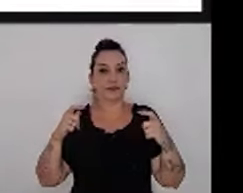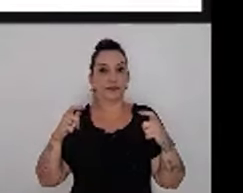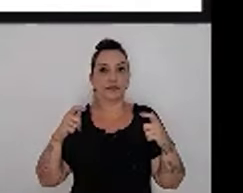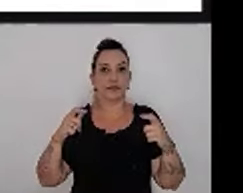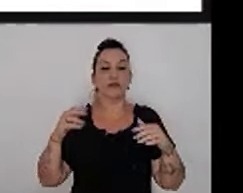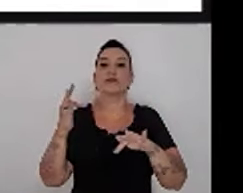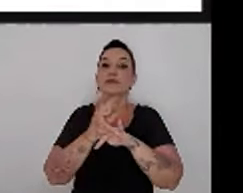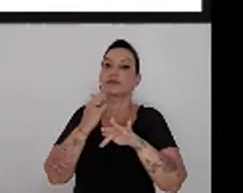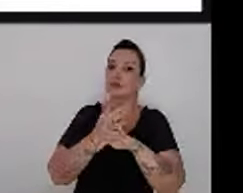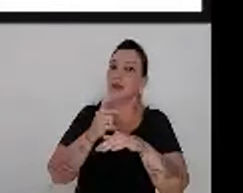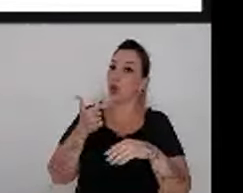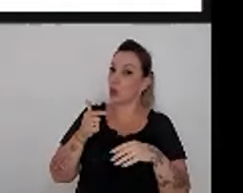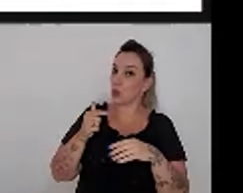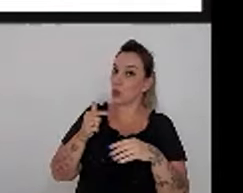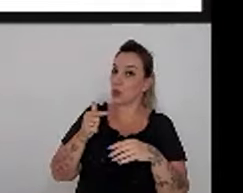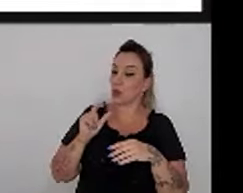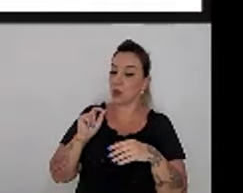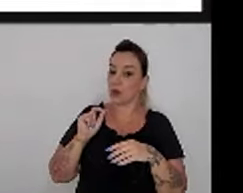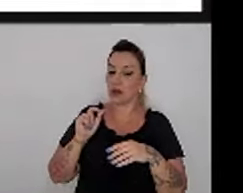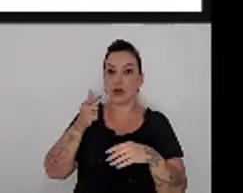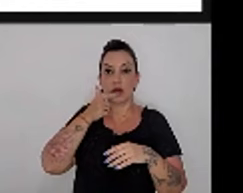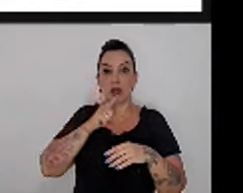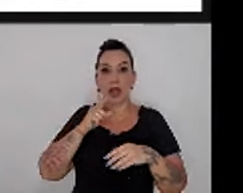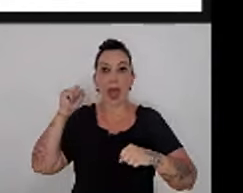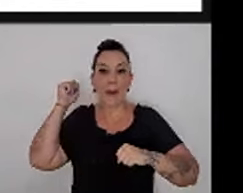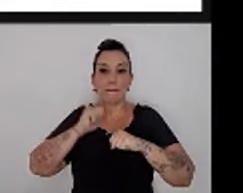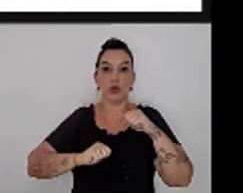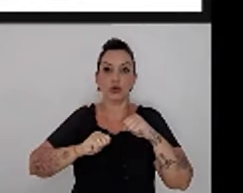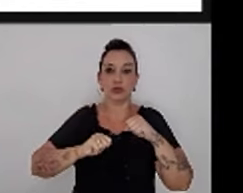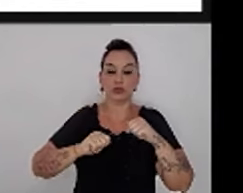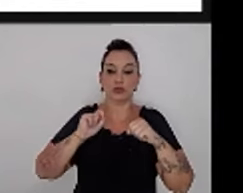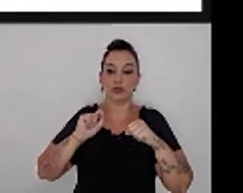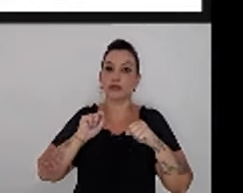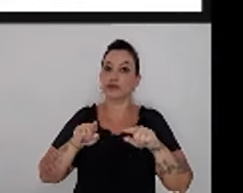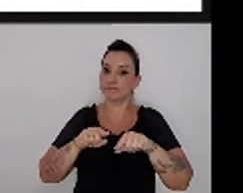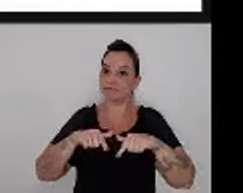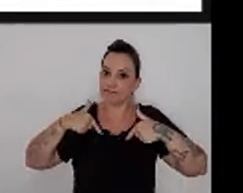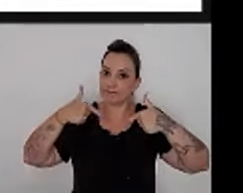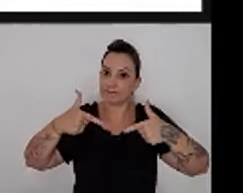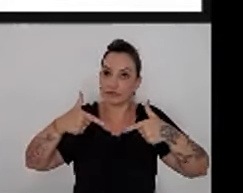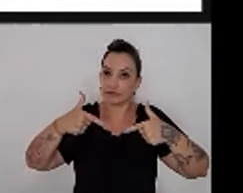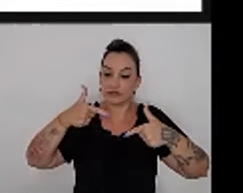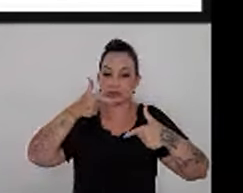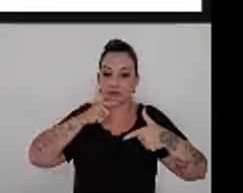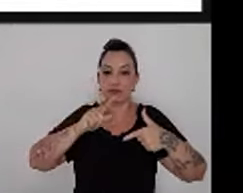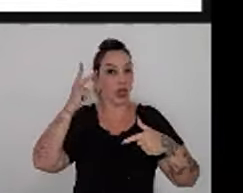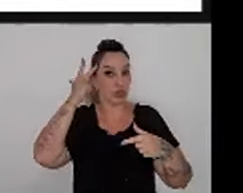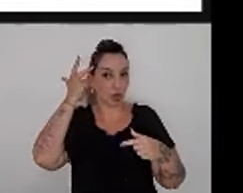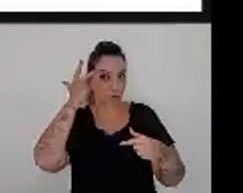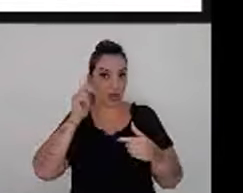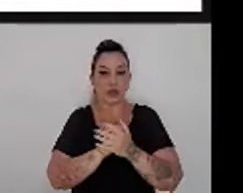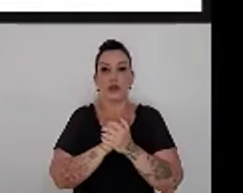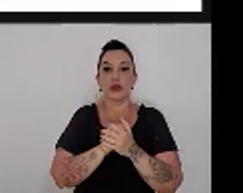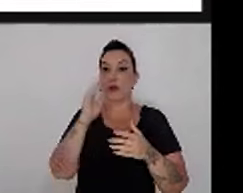expansão de maior tolerância ou não daquilo que é considerado abusivo e o que passa a ser considerado como